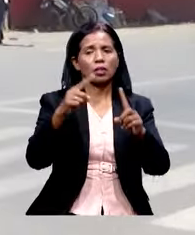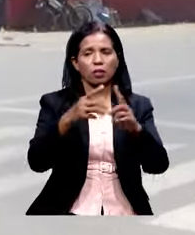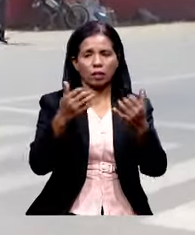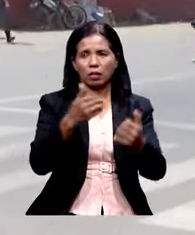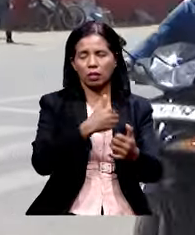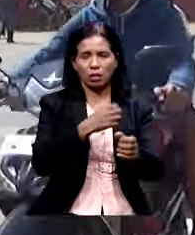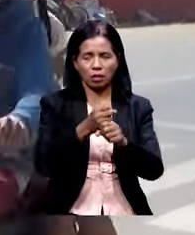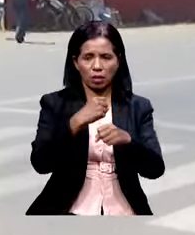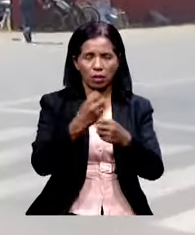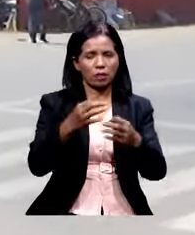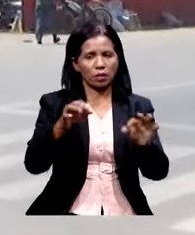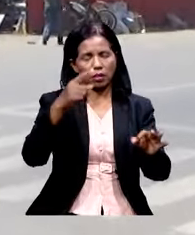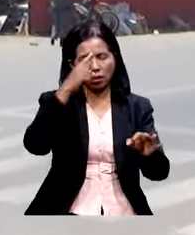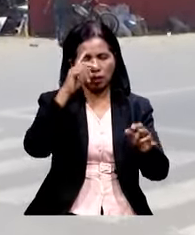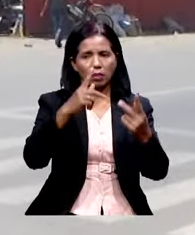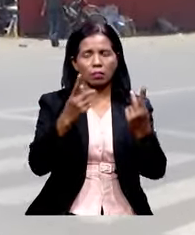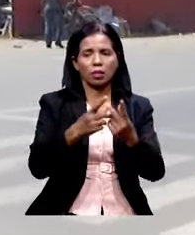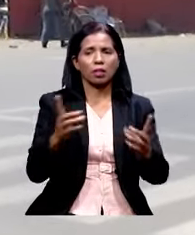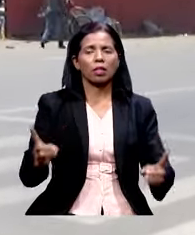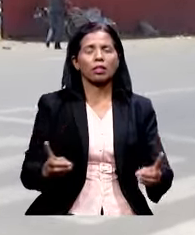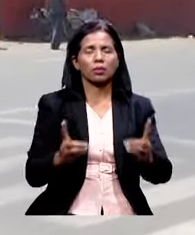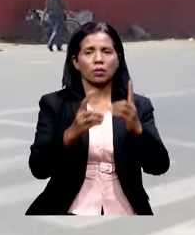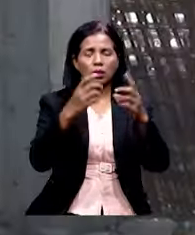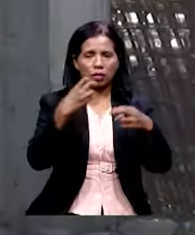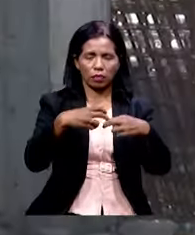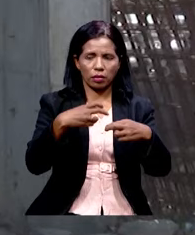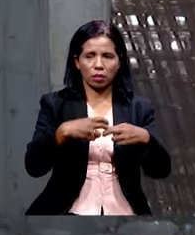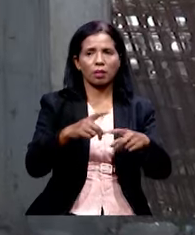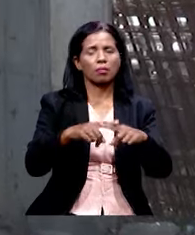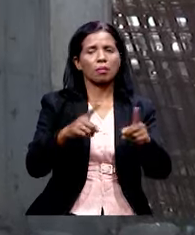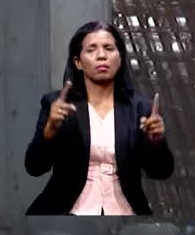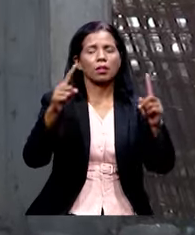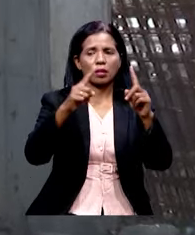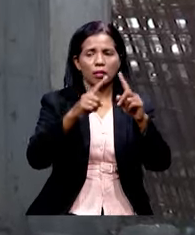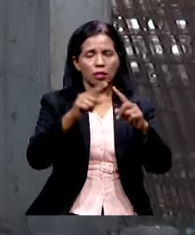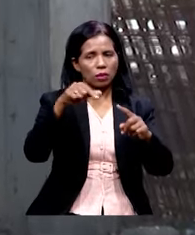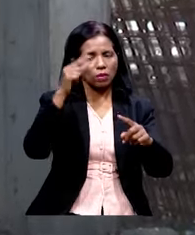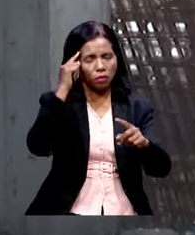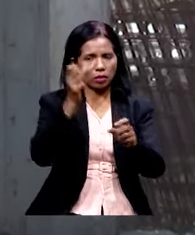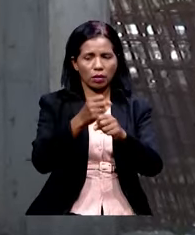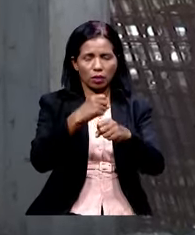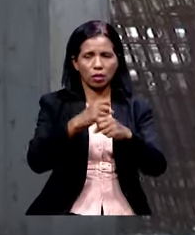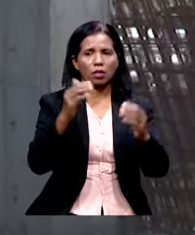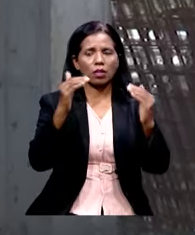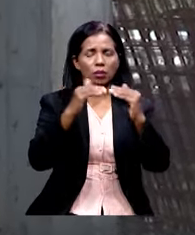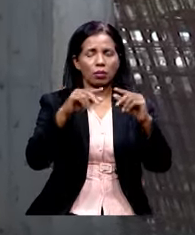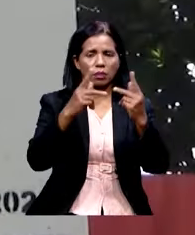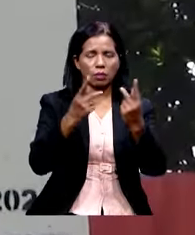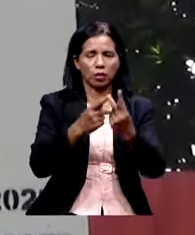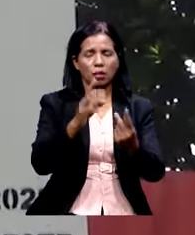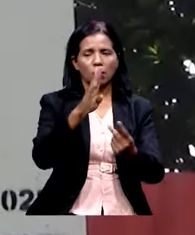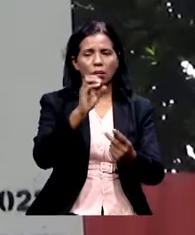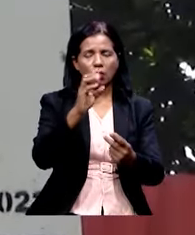se dá concluir, também empresa enfrenta a dificuldade. Mas Betiro Onsoru, governo Halo Ona, encontro com a companhia Bobolai,